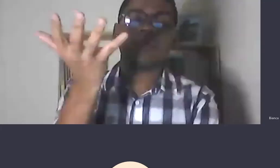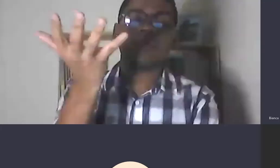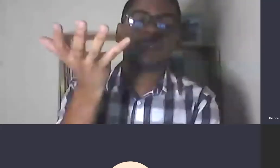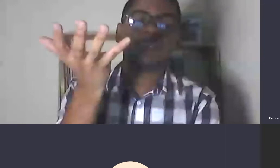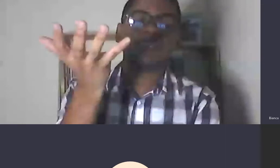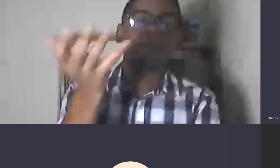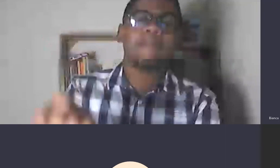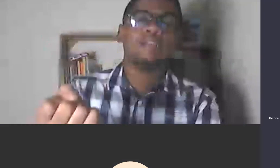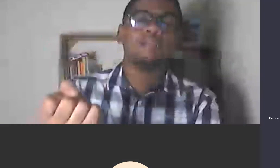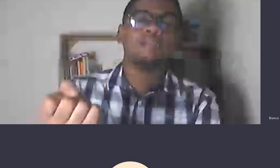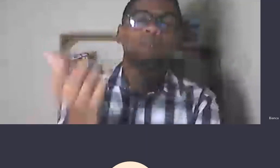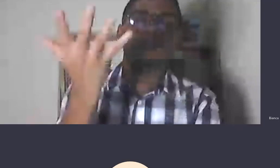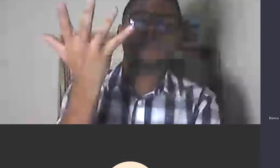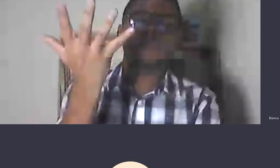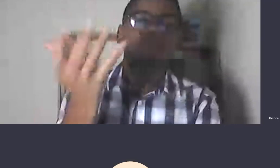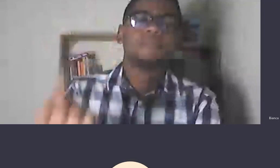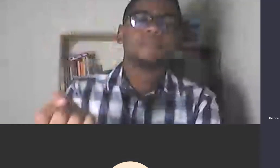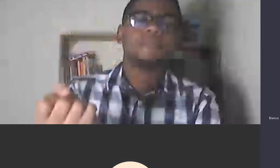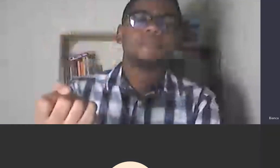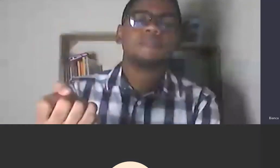Tá? Esse é de cima para baixo.